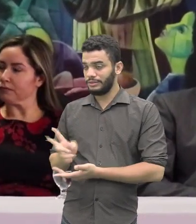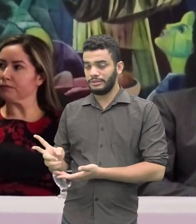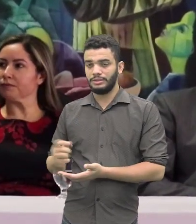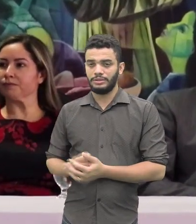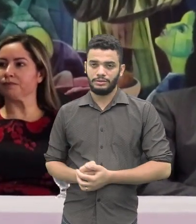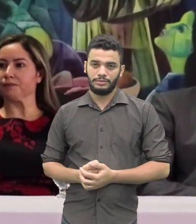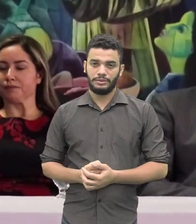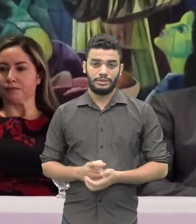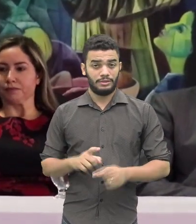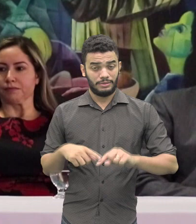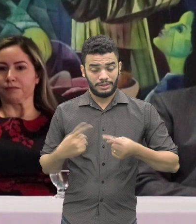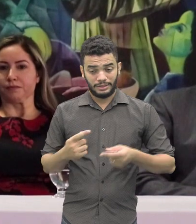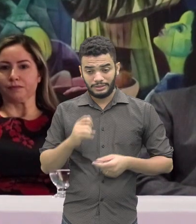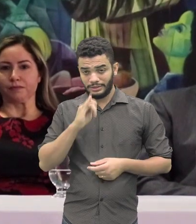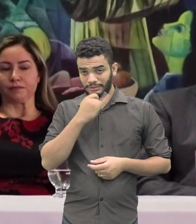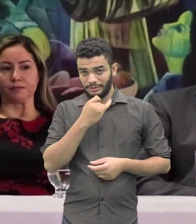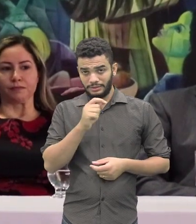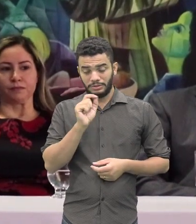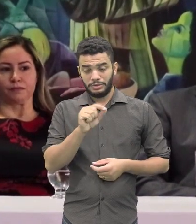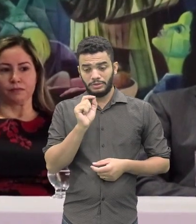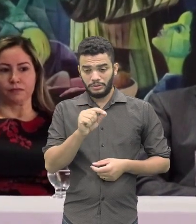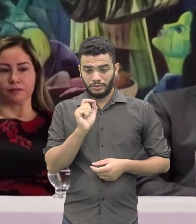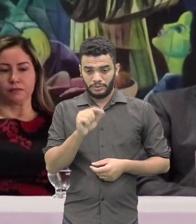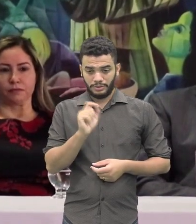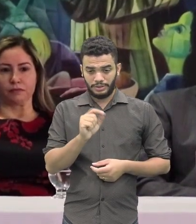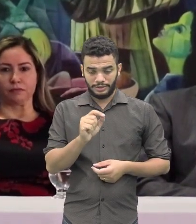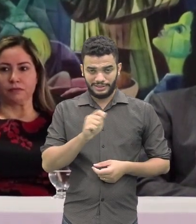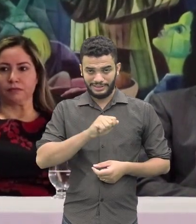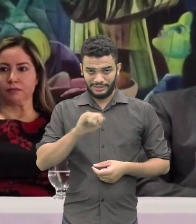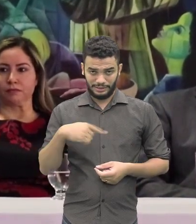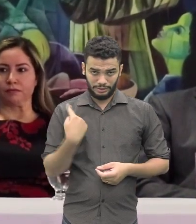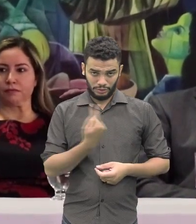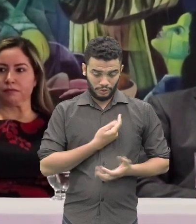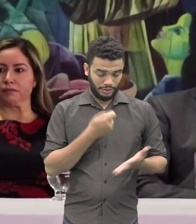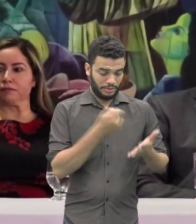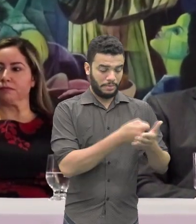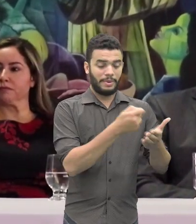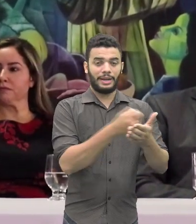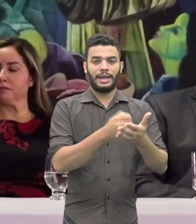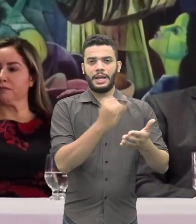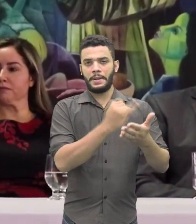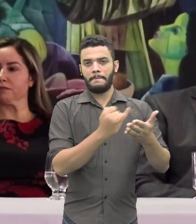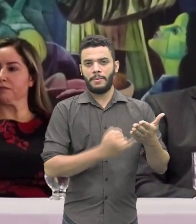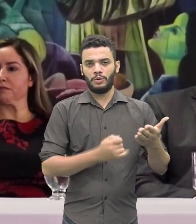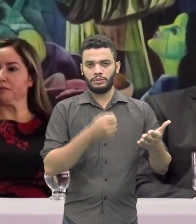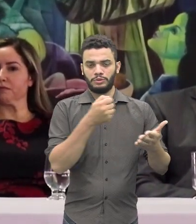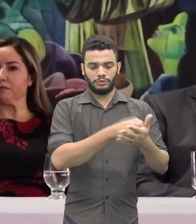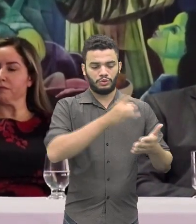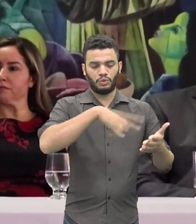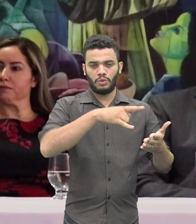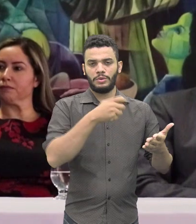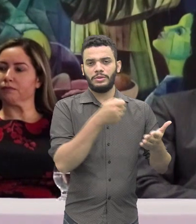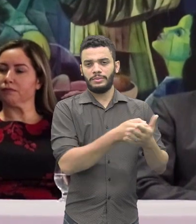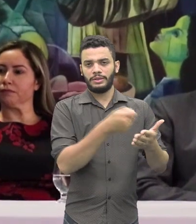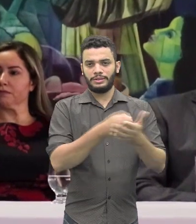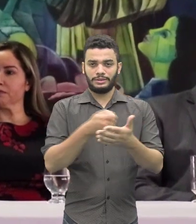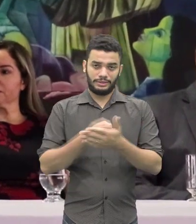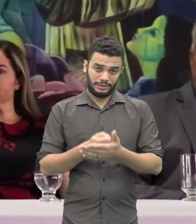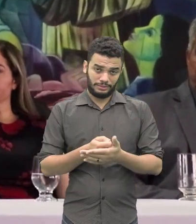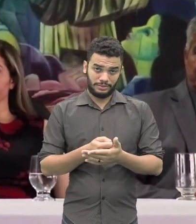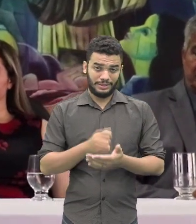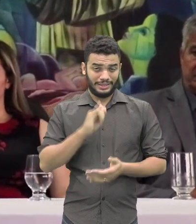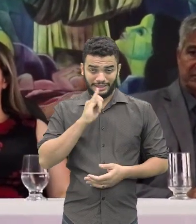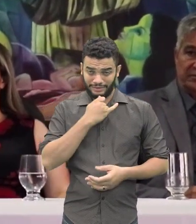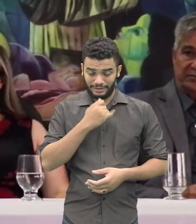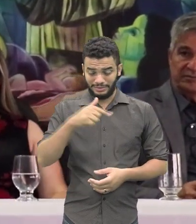70% dos recursos ficam na Esfera Federal aí uns 12% vem para o município e o resto fica